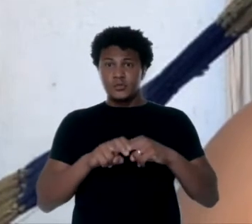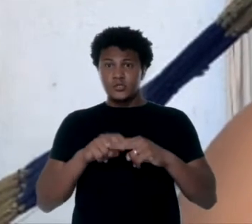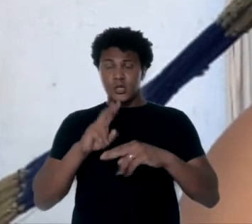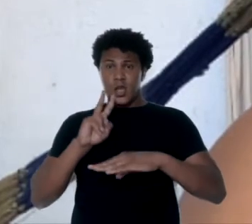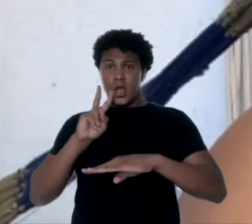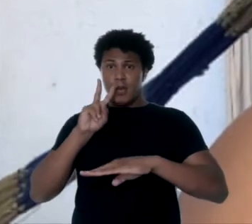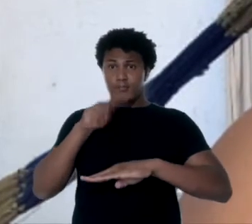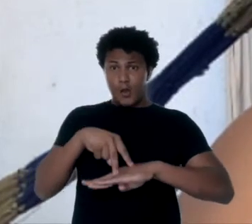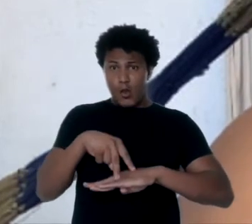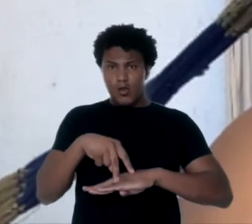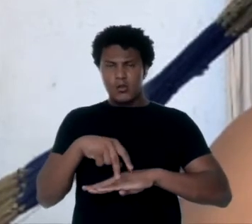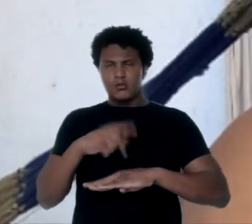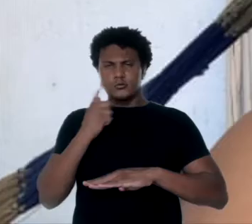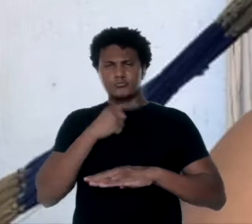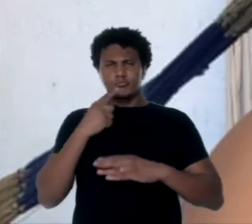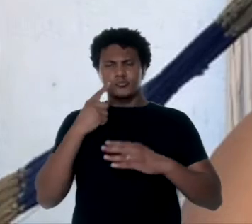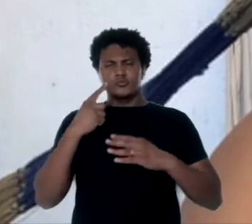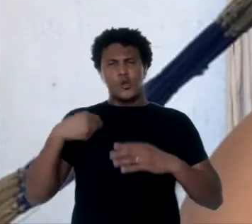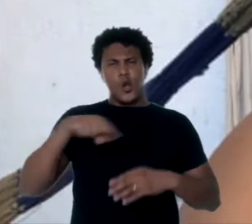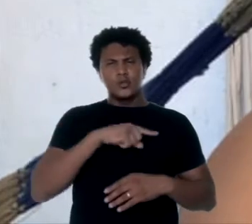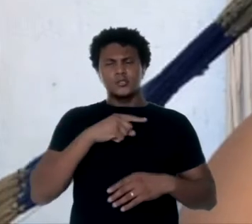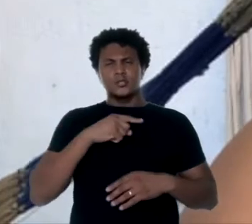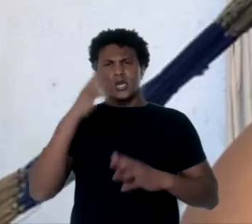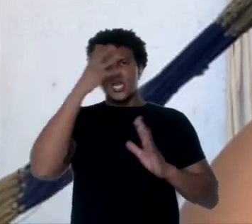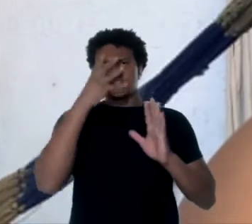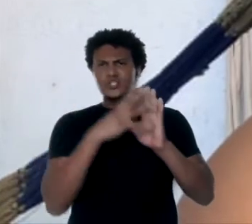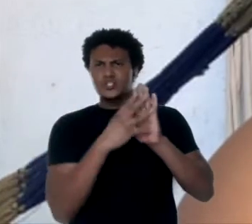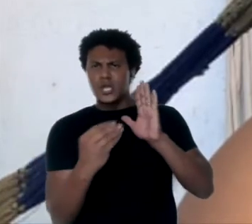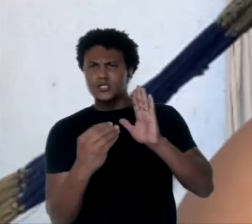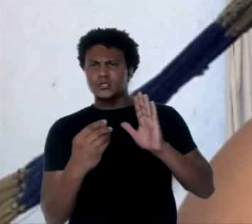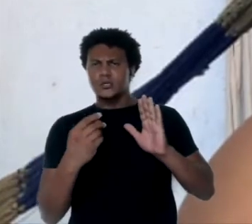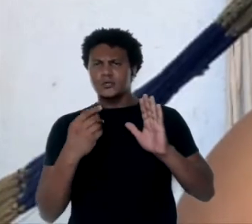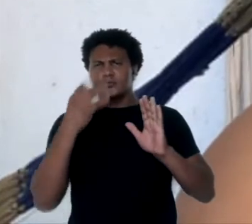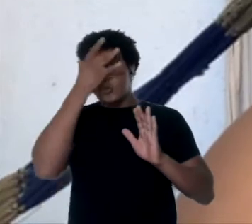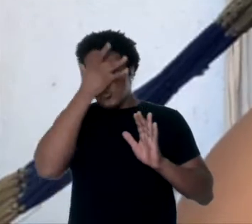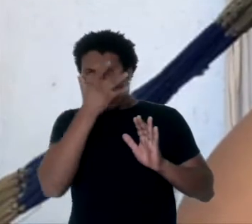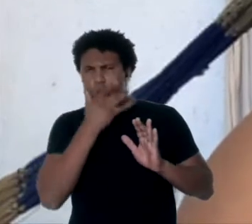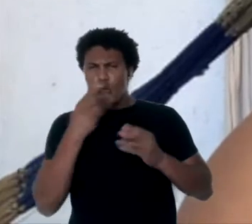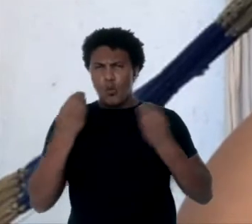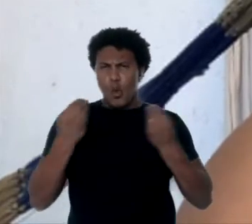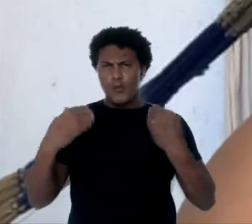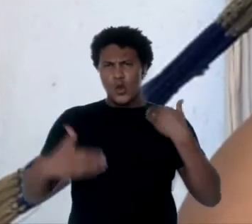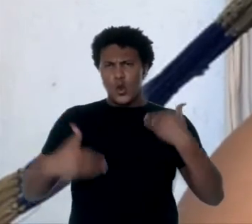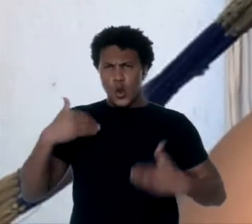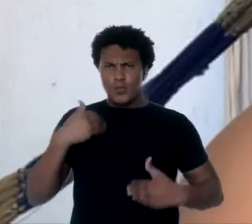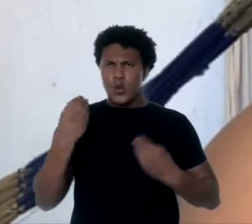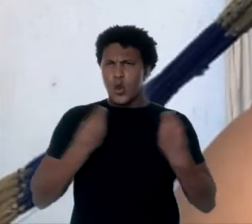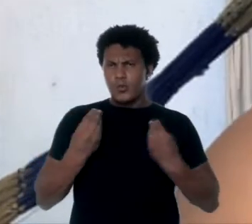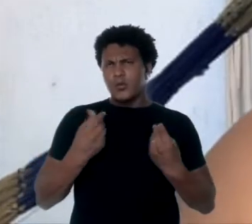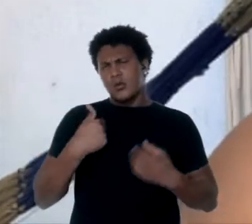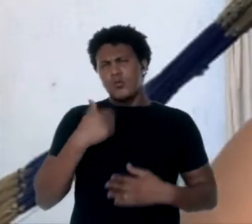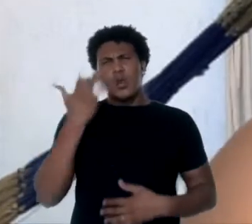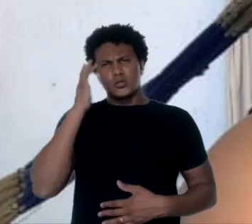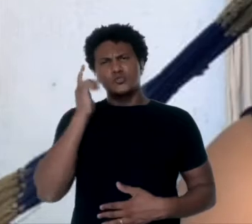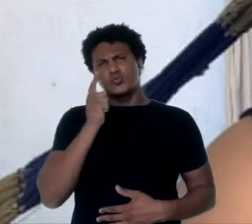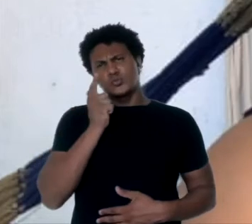É um caminho. Pra gente chegar até onde a gente tá, na estética que a gente quer, a gente tem que começar a entender nosso rosto, nosso corpo.